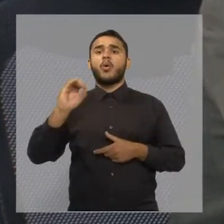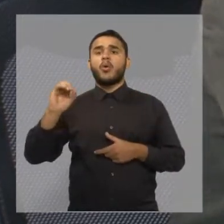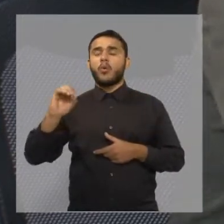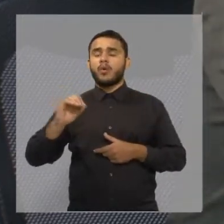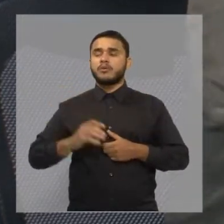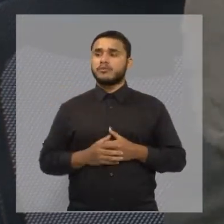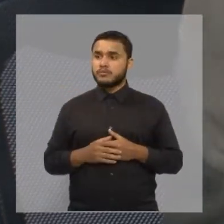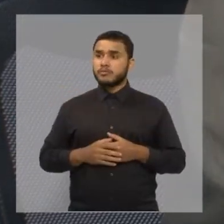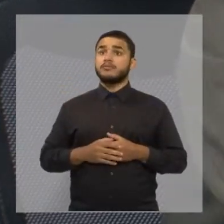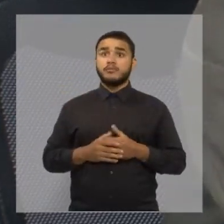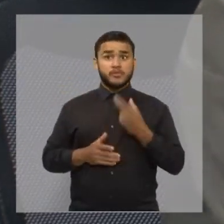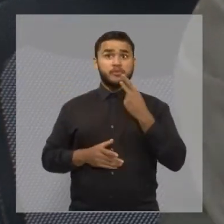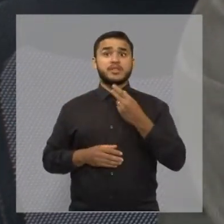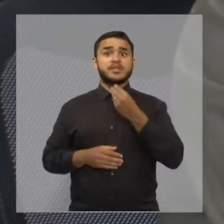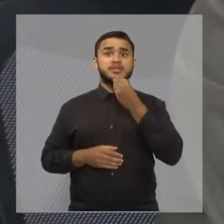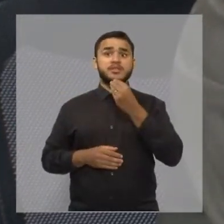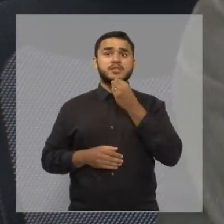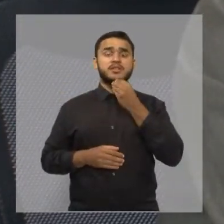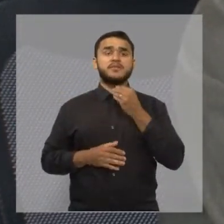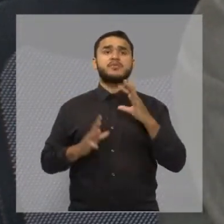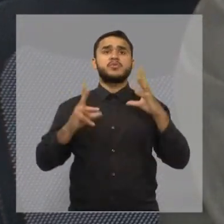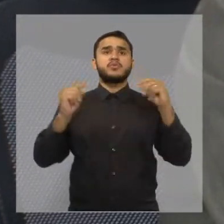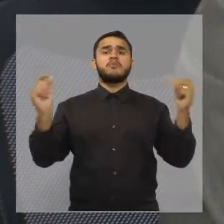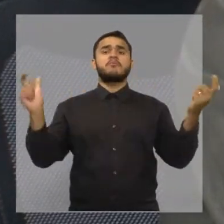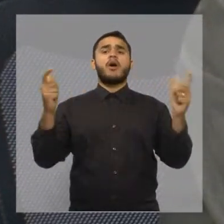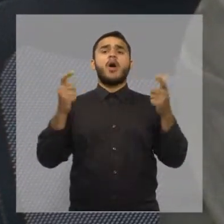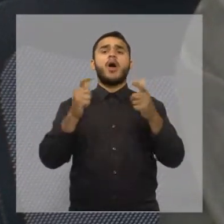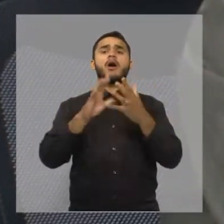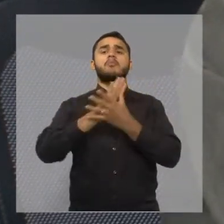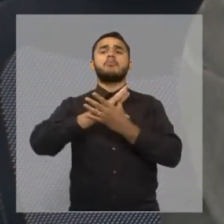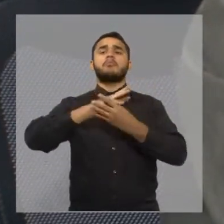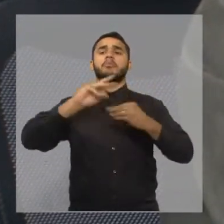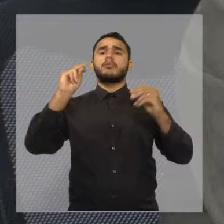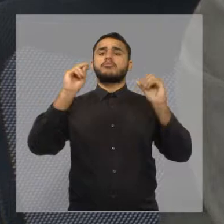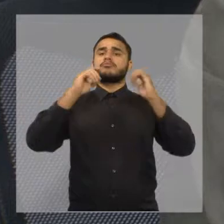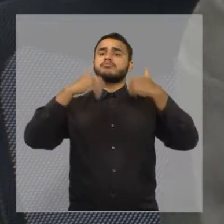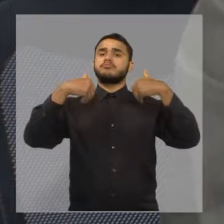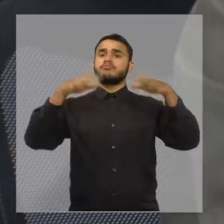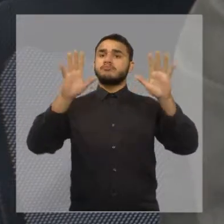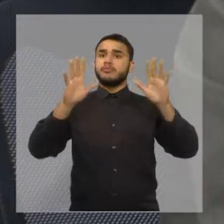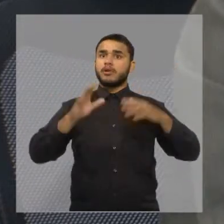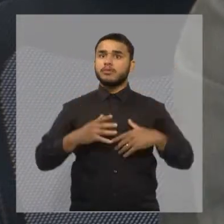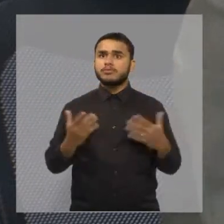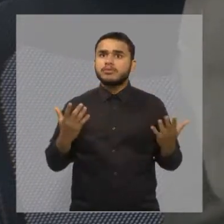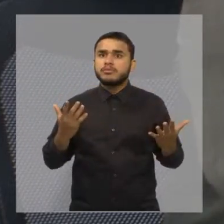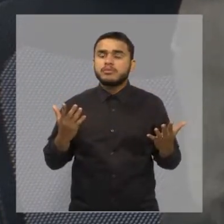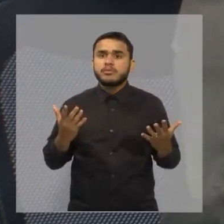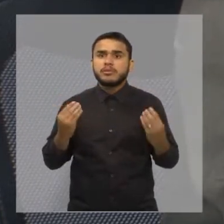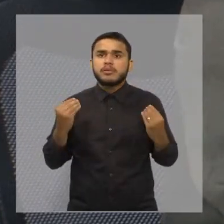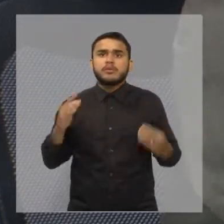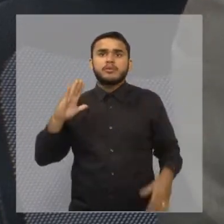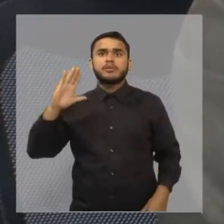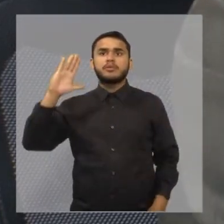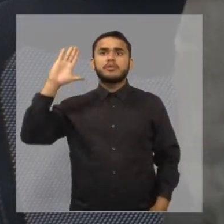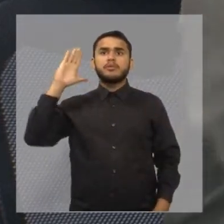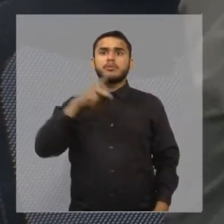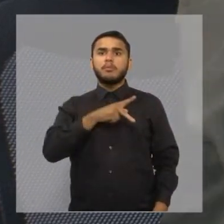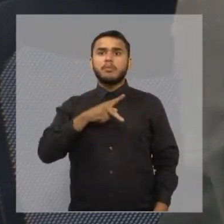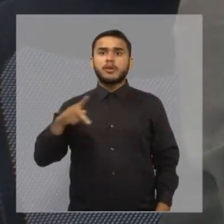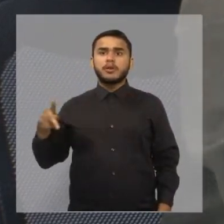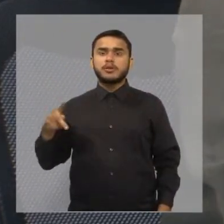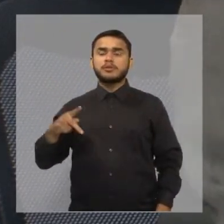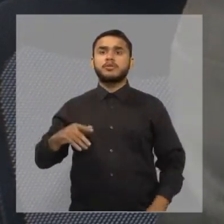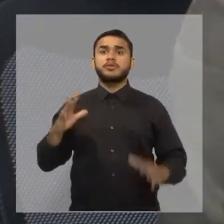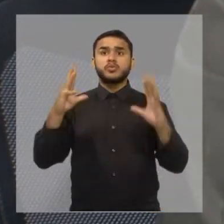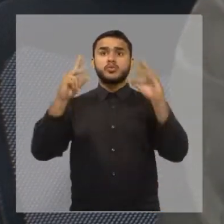voltando novamente àquela linguagem beligerante, né? É dizer, não é de forma alguma um posicionamento de um presidente, é